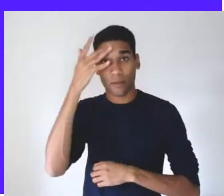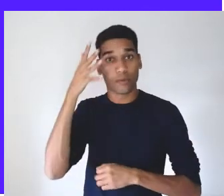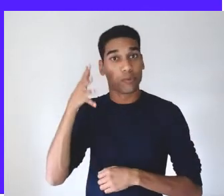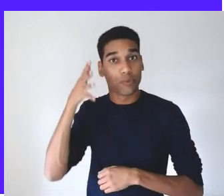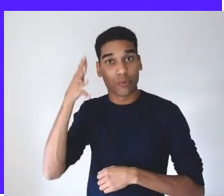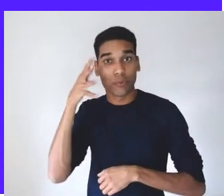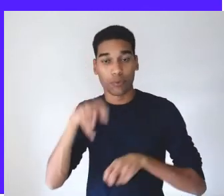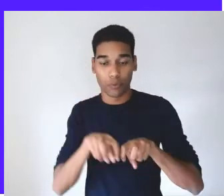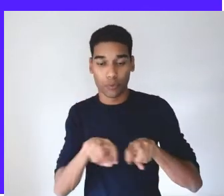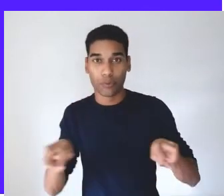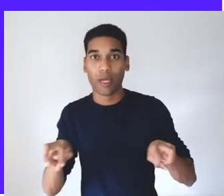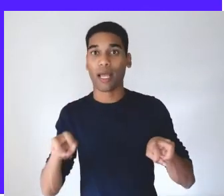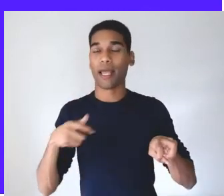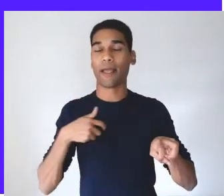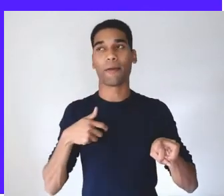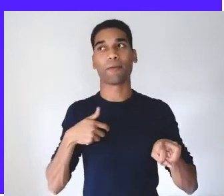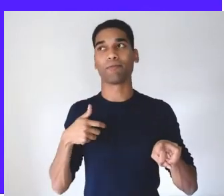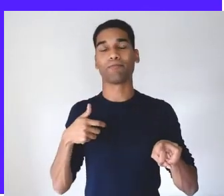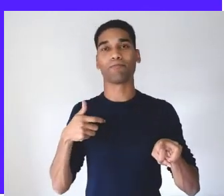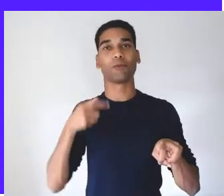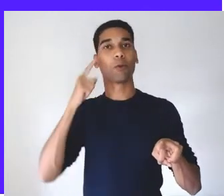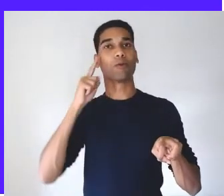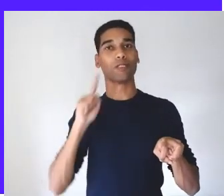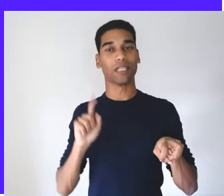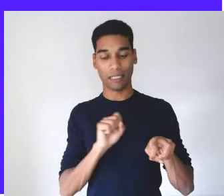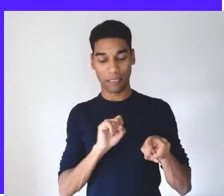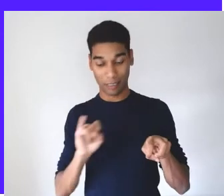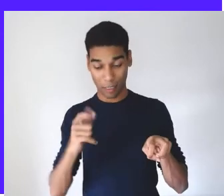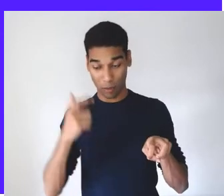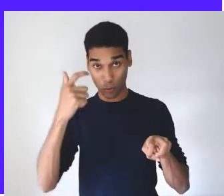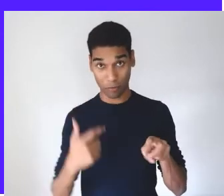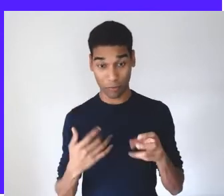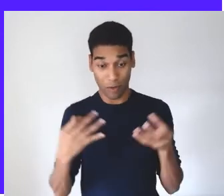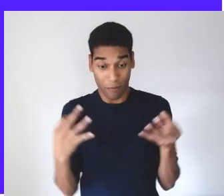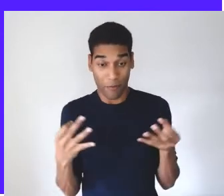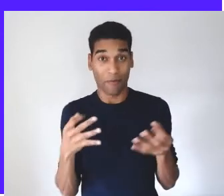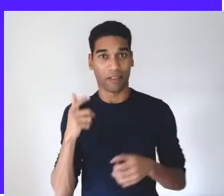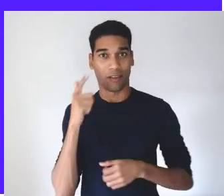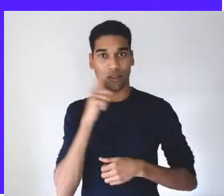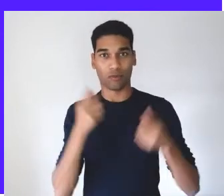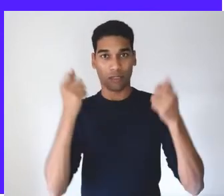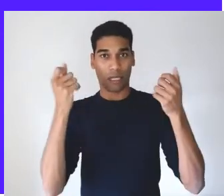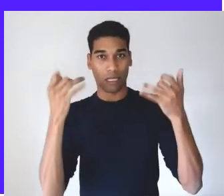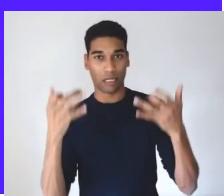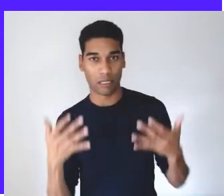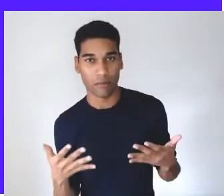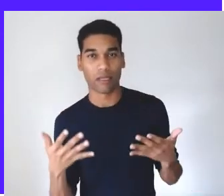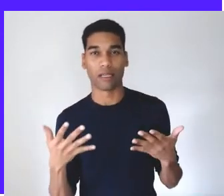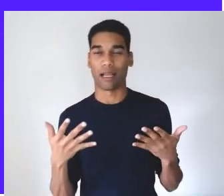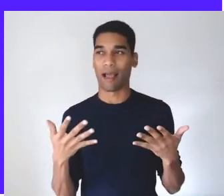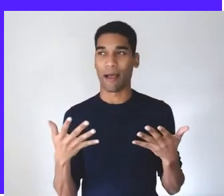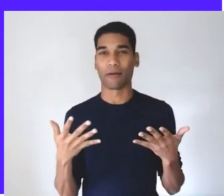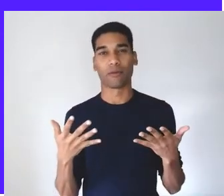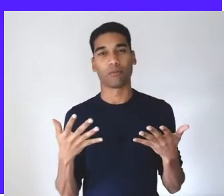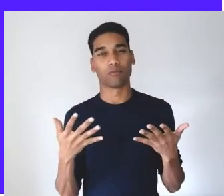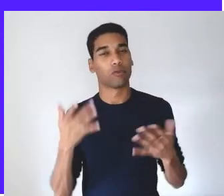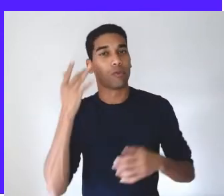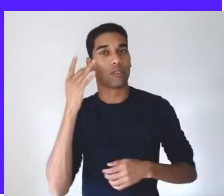se eu consegui explicar de forma clara, assim, ou se ficou um pouco confuso, mas eu acho Tá